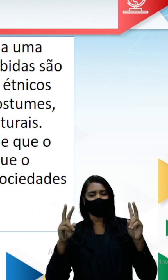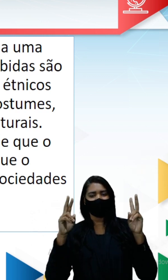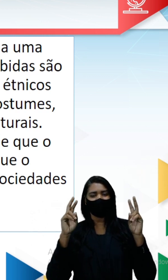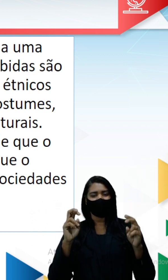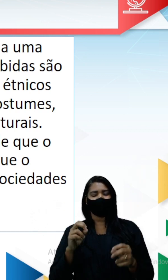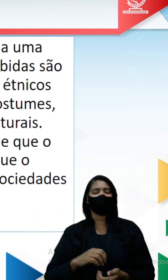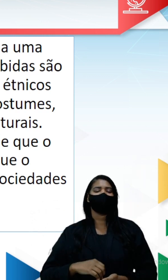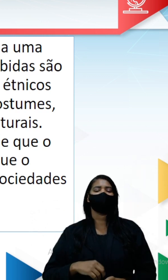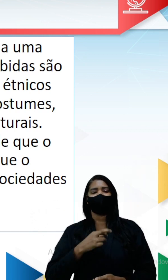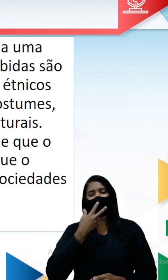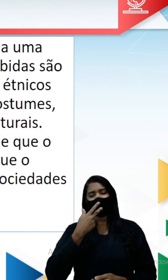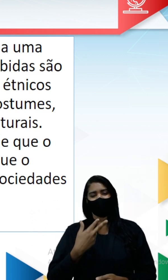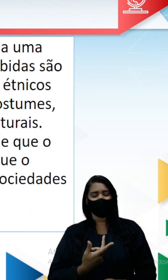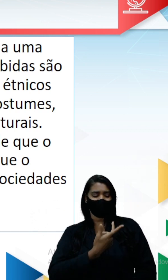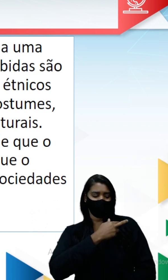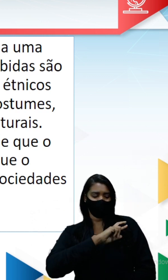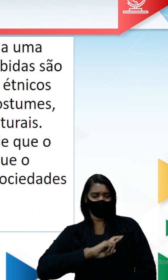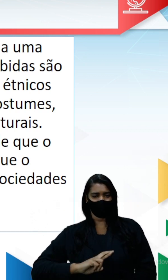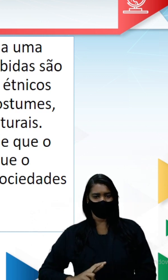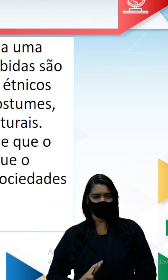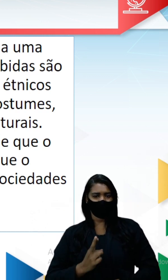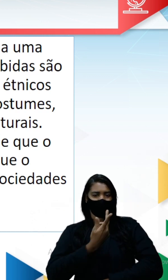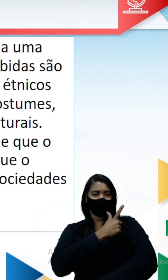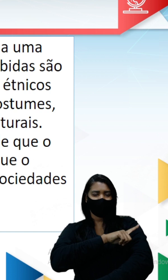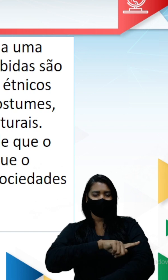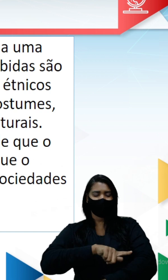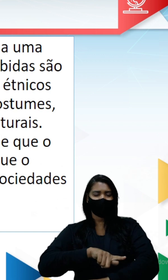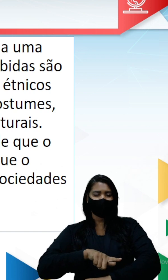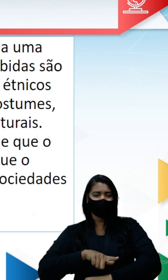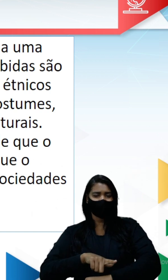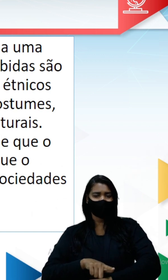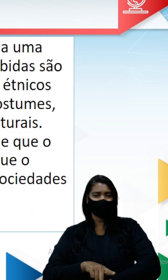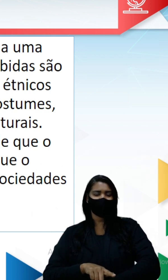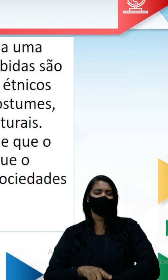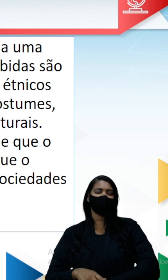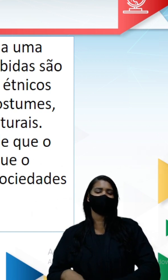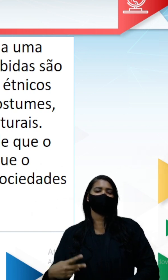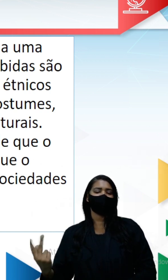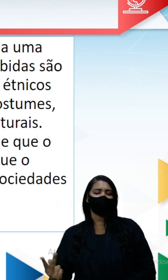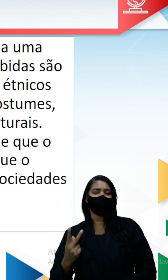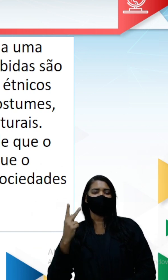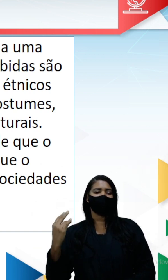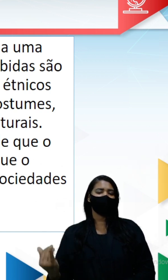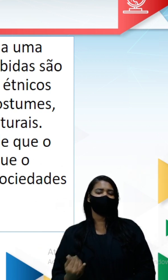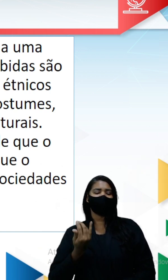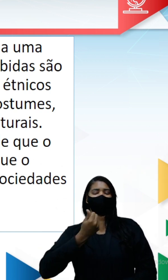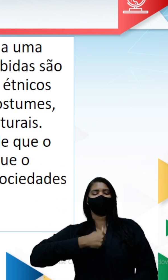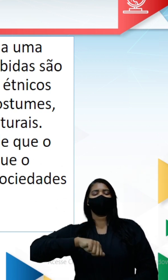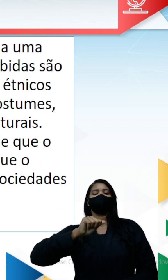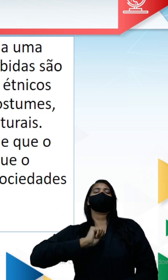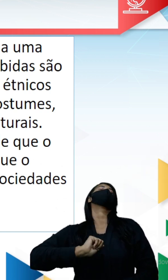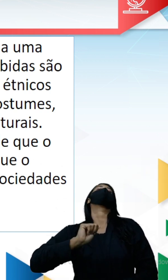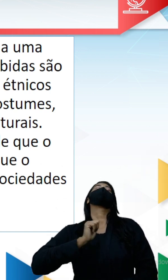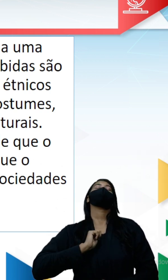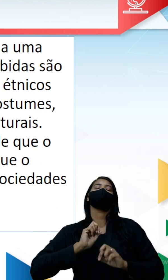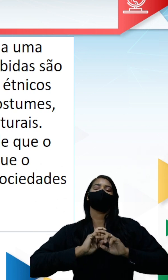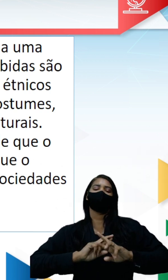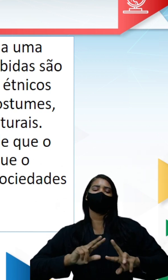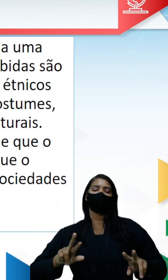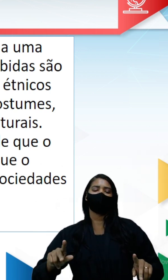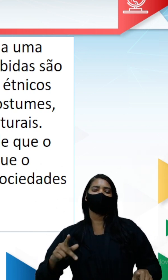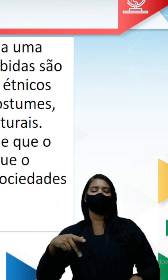língua, religião, dos costumes, dos valores, da ancestralidade, entre outras